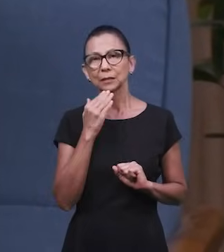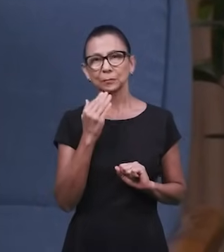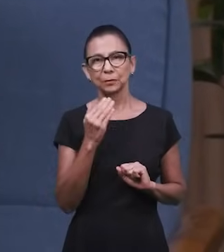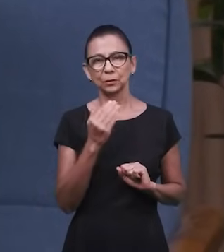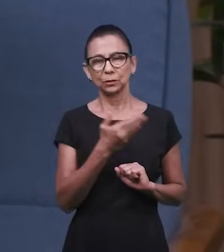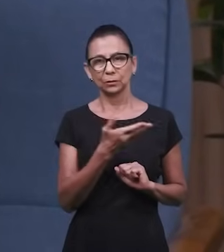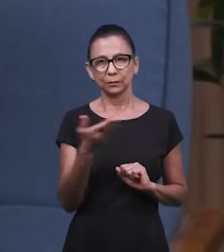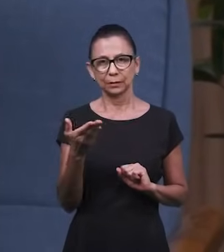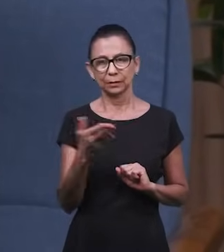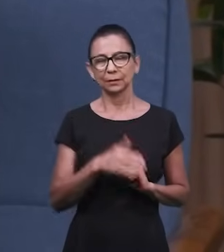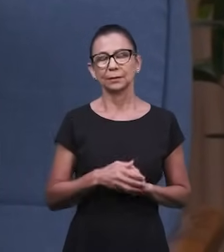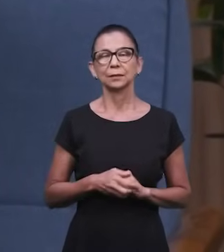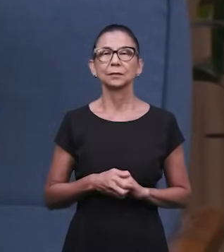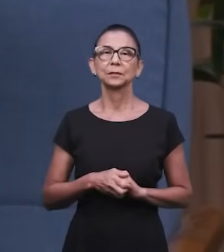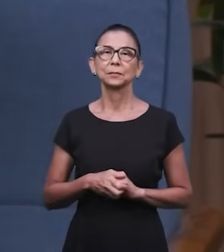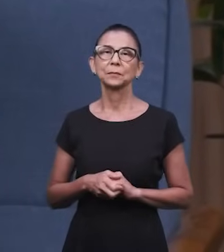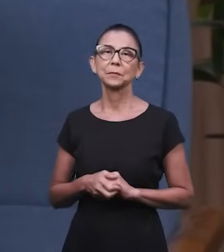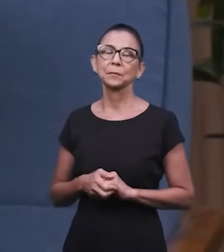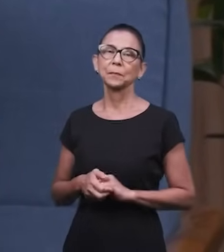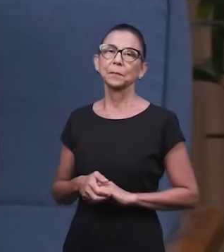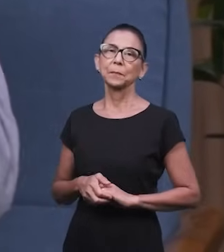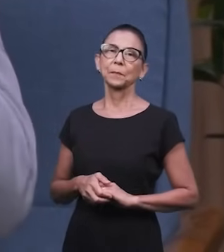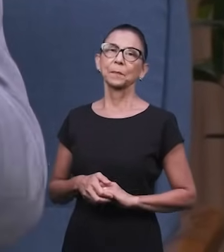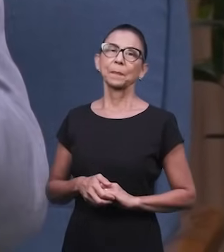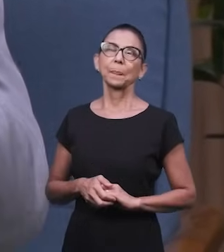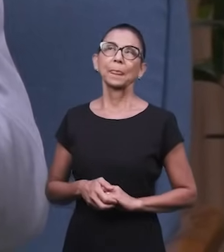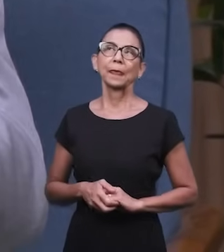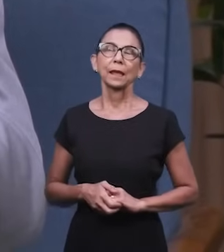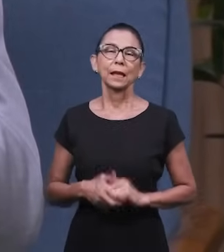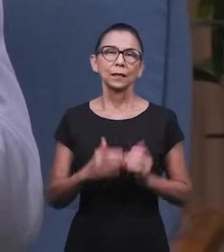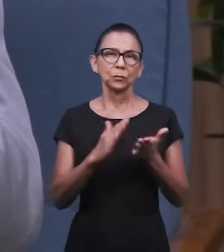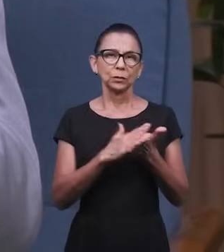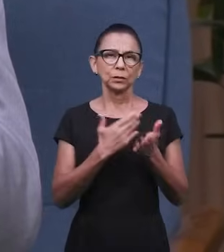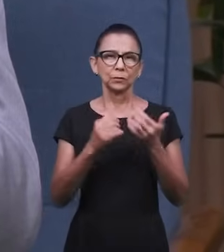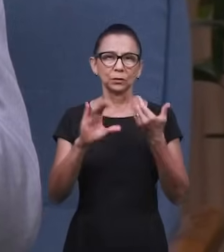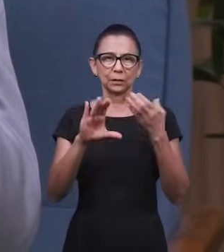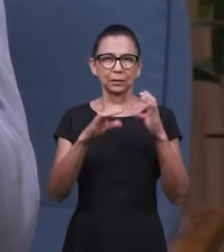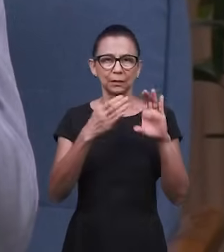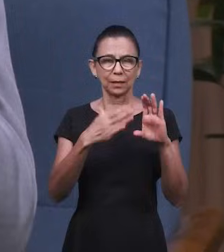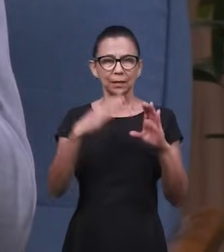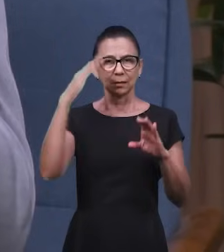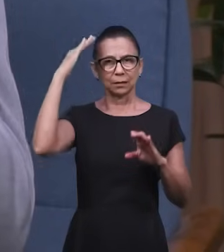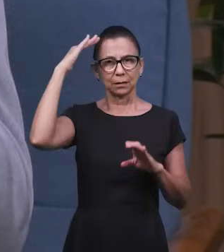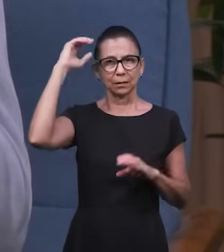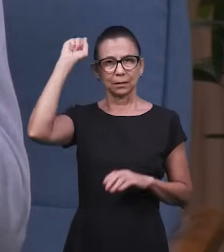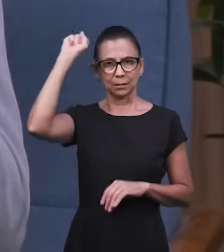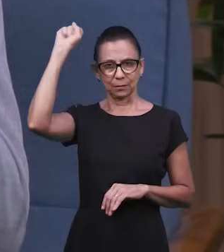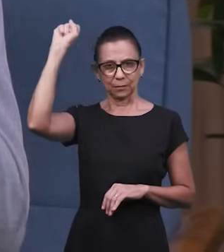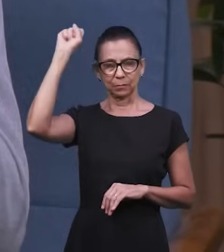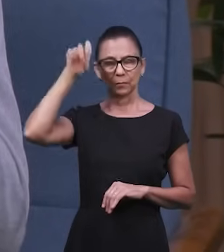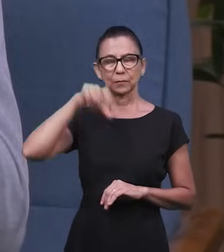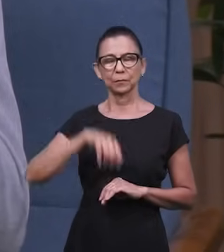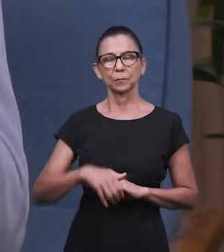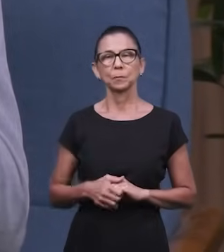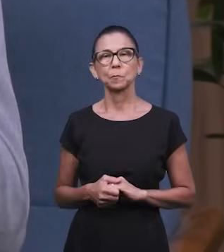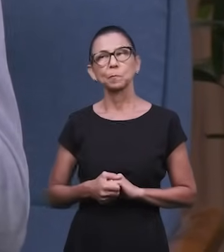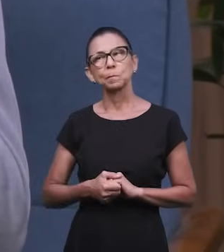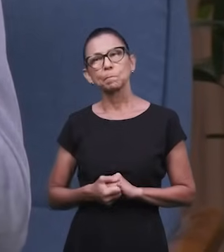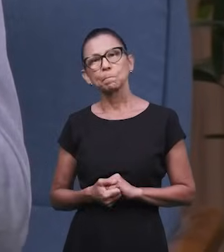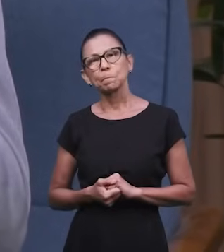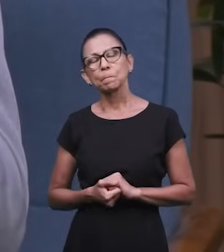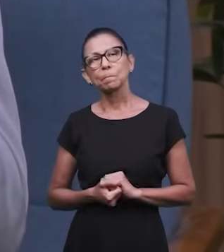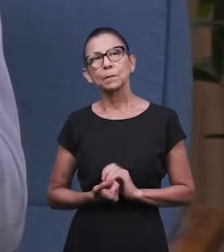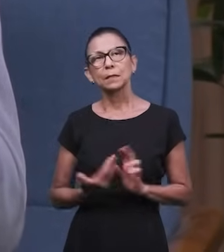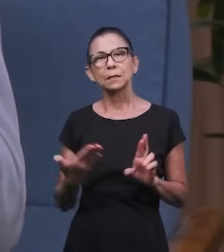né, propor a vocês, porque quando a gente fala de Cantares de Salomão, a gente está falando de